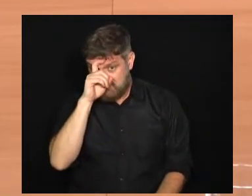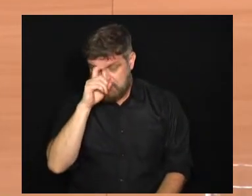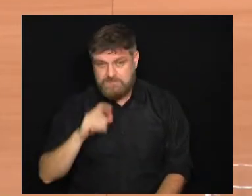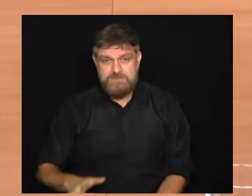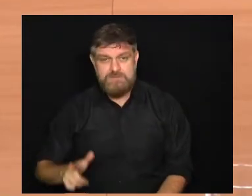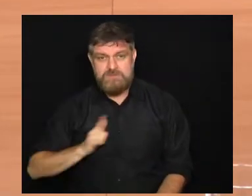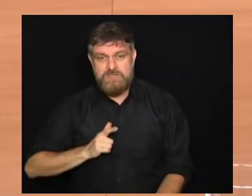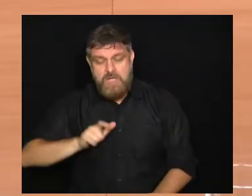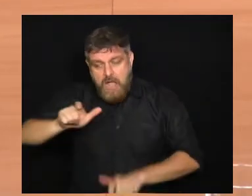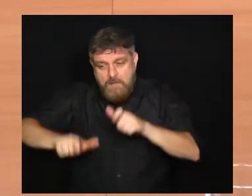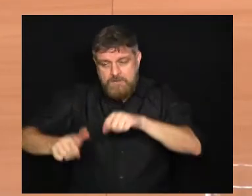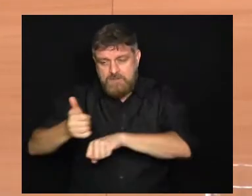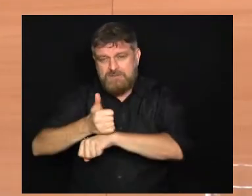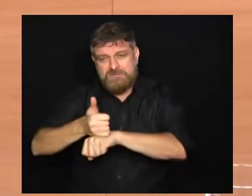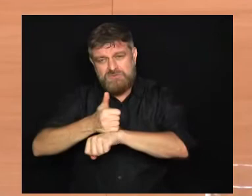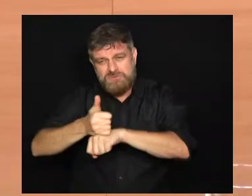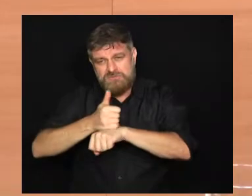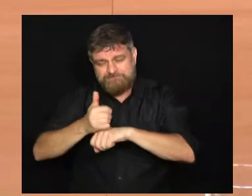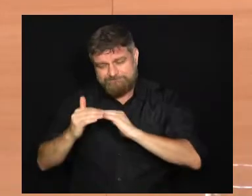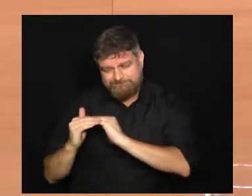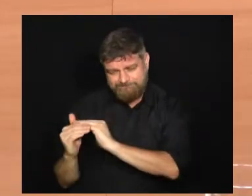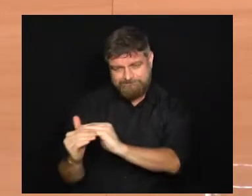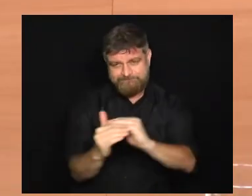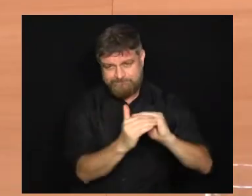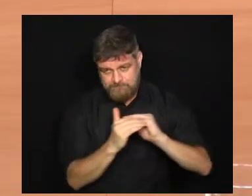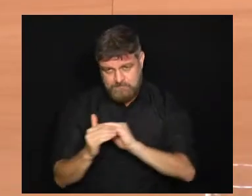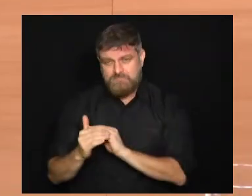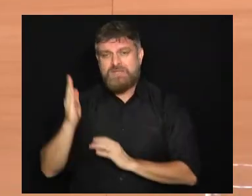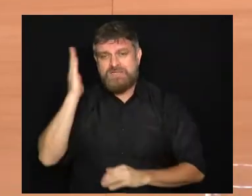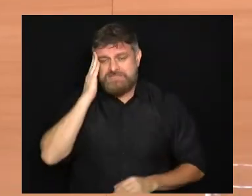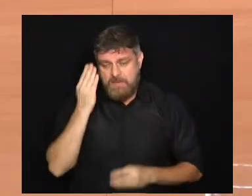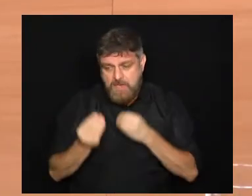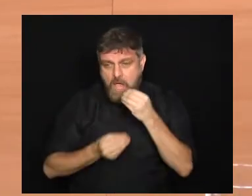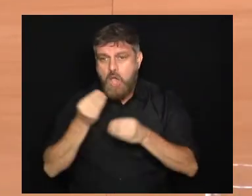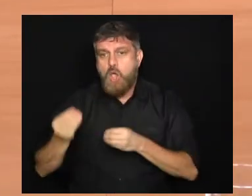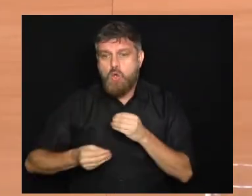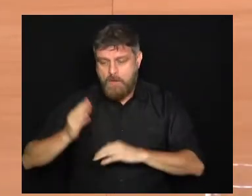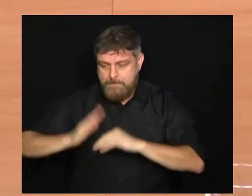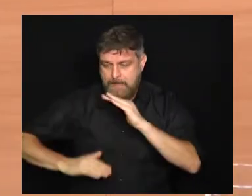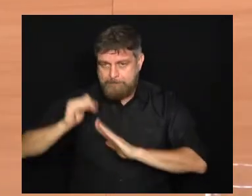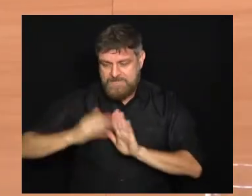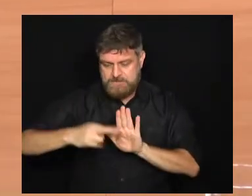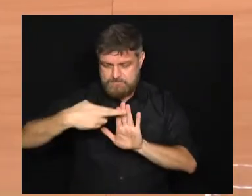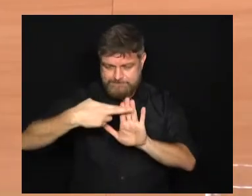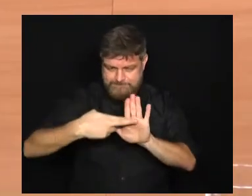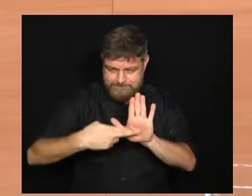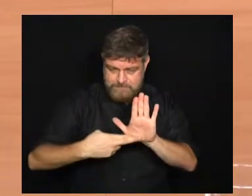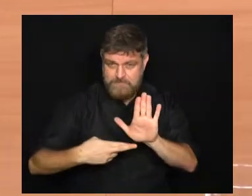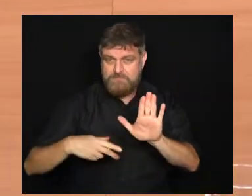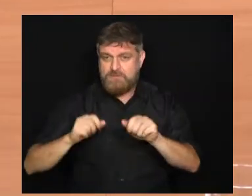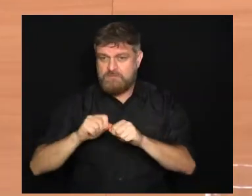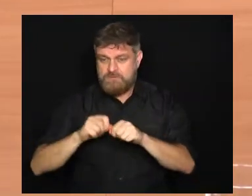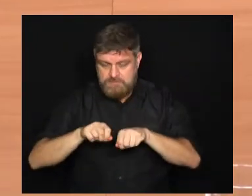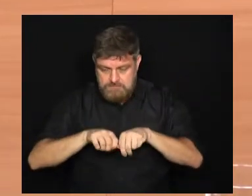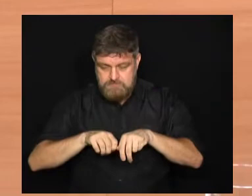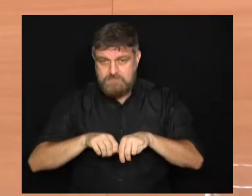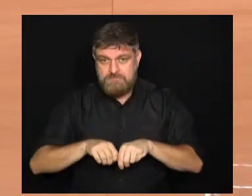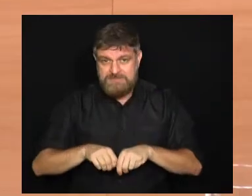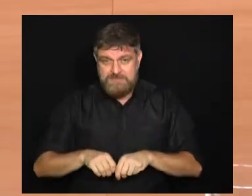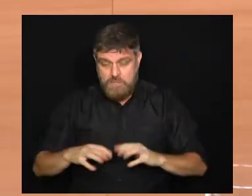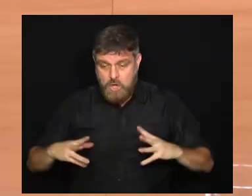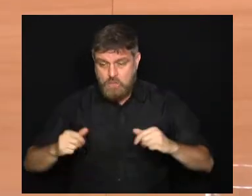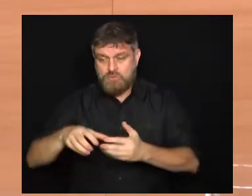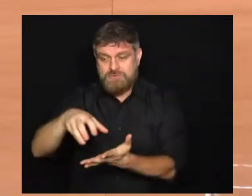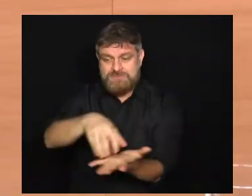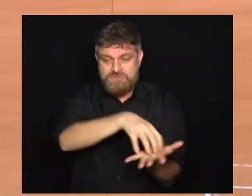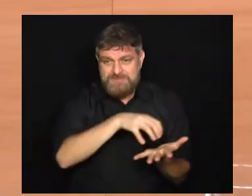um pessoal mais ou menos homogêneo com uma linha de conduta uniforme. Reproduzimos igual em todas as unidades, ou